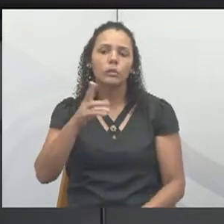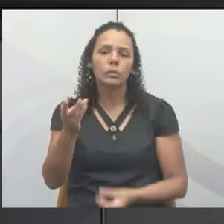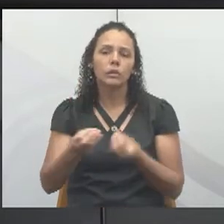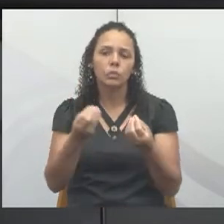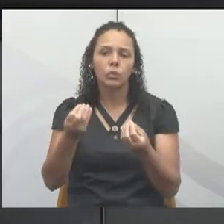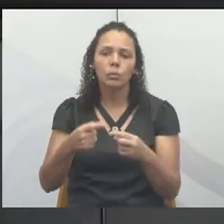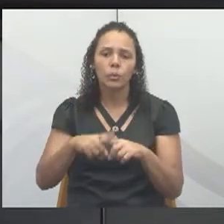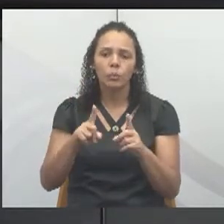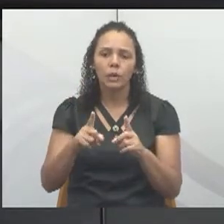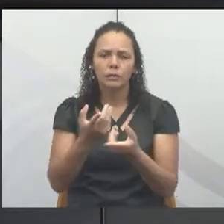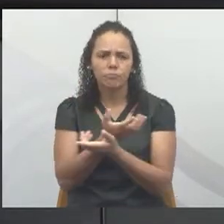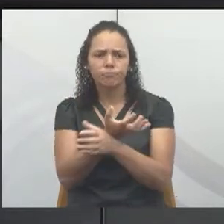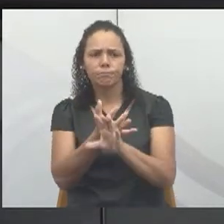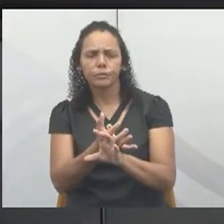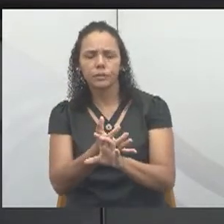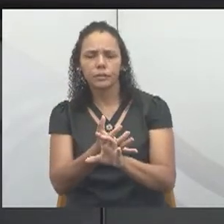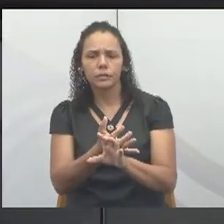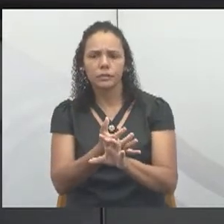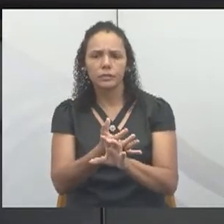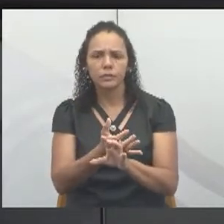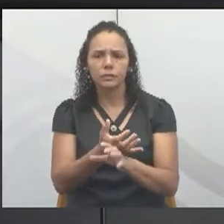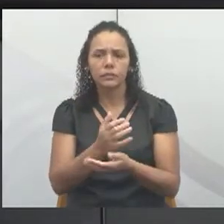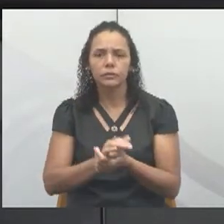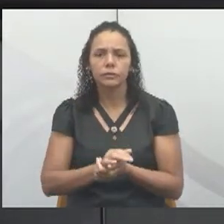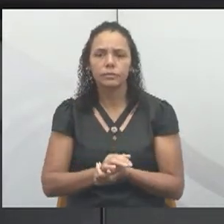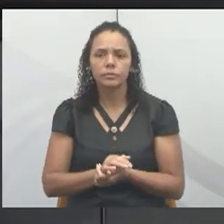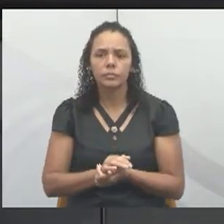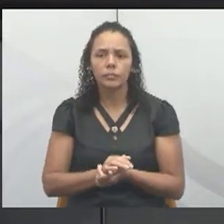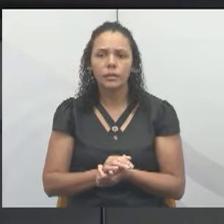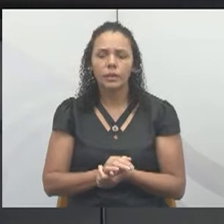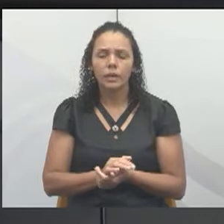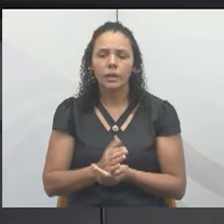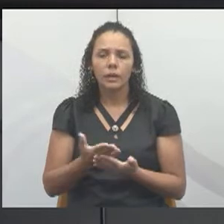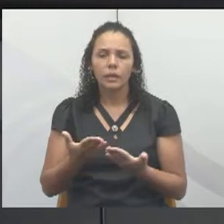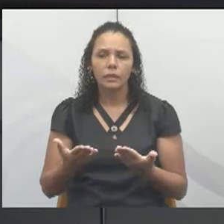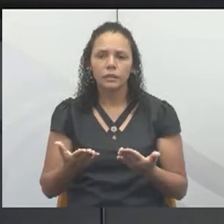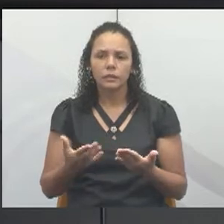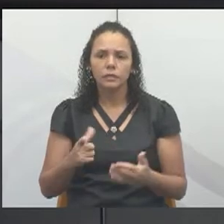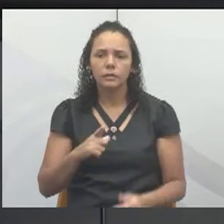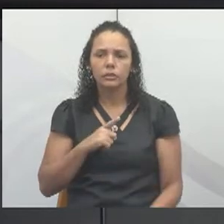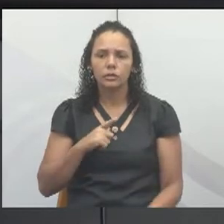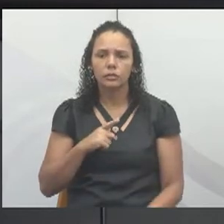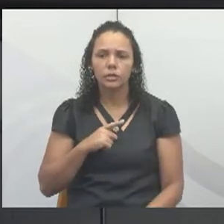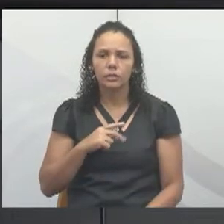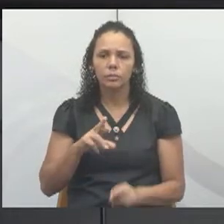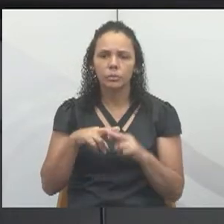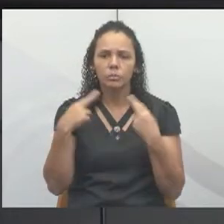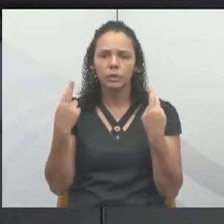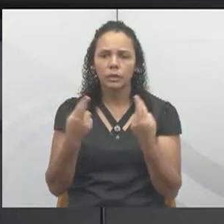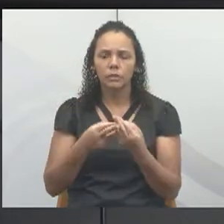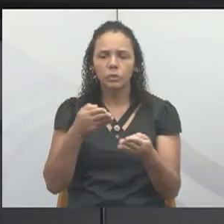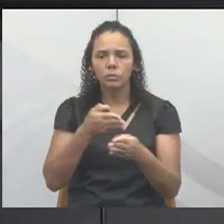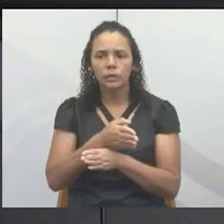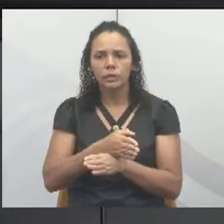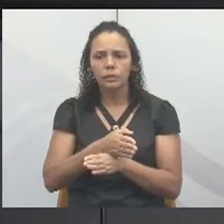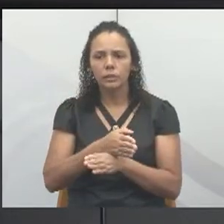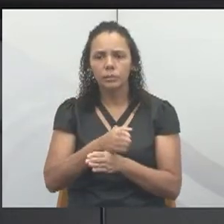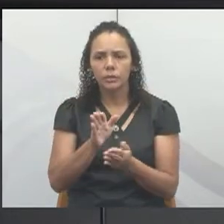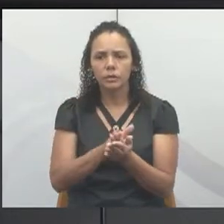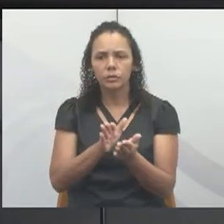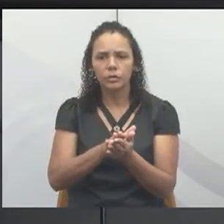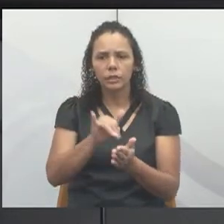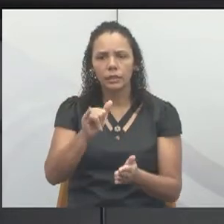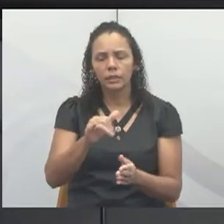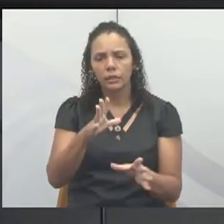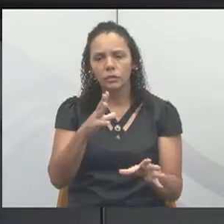eu acho que isso também é reflexo de um pouco de como a prefeitura tem tratado essa questão. A gente teve agora as reuniões do Participa Jacareí, foram 17 reuniões, mas a gente tem